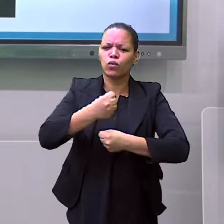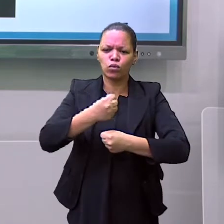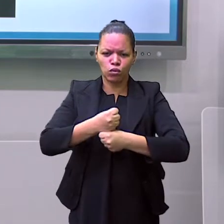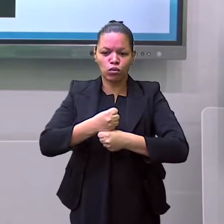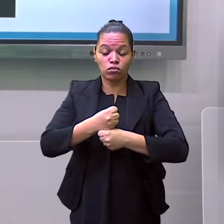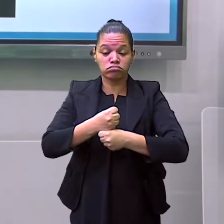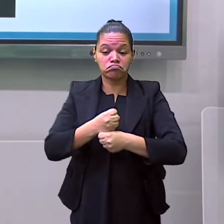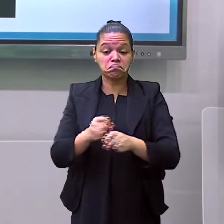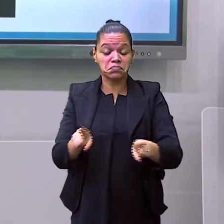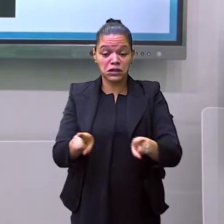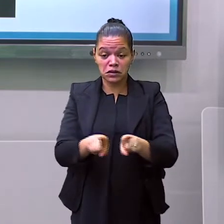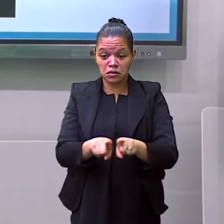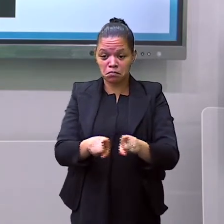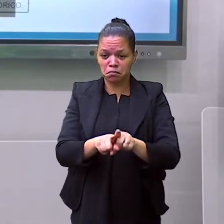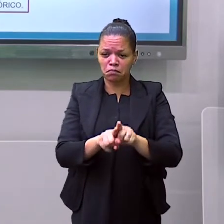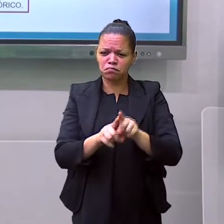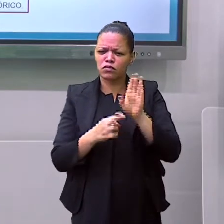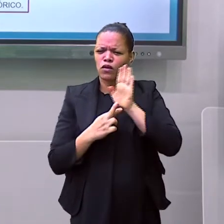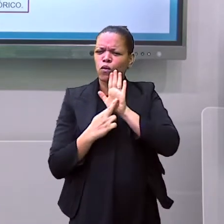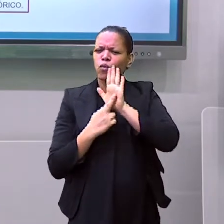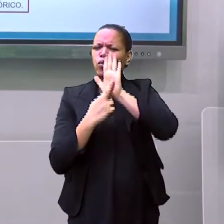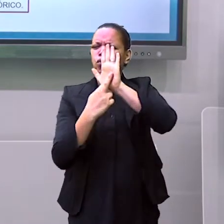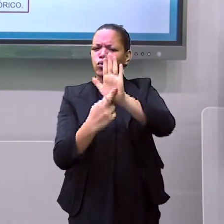de calendário.